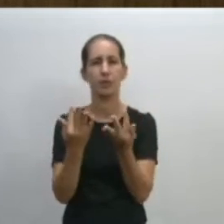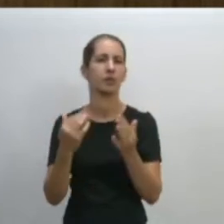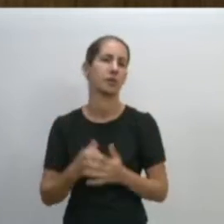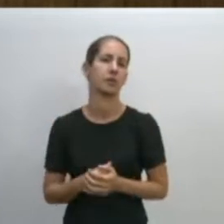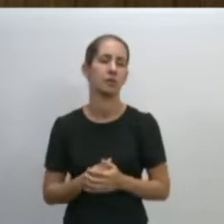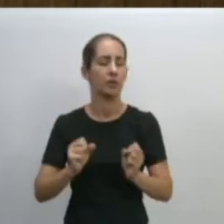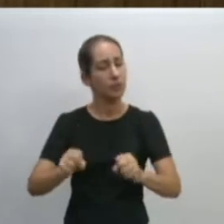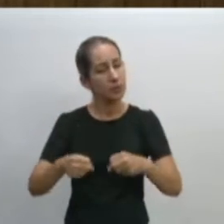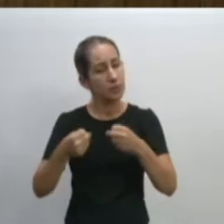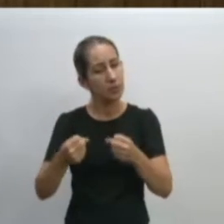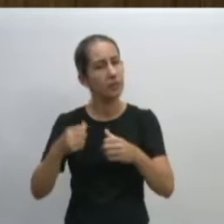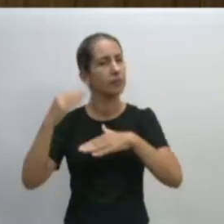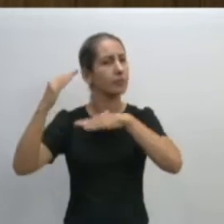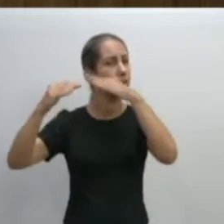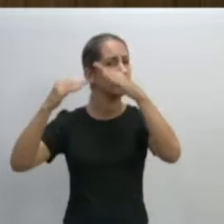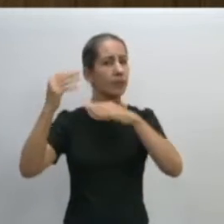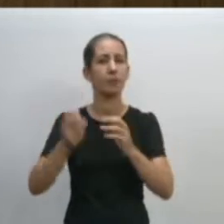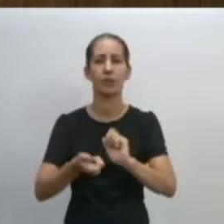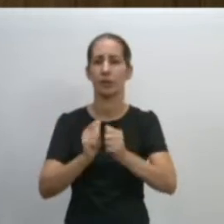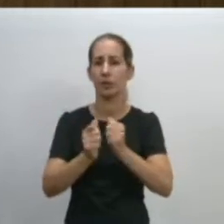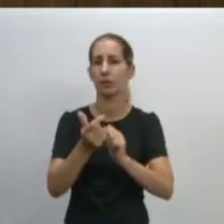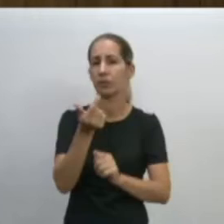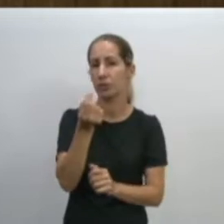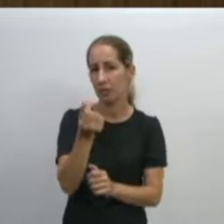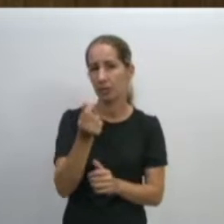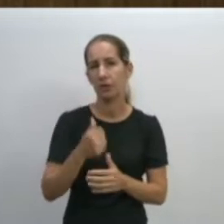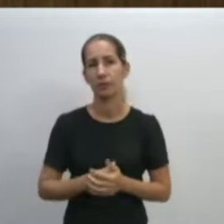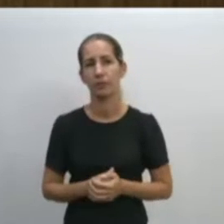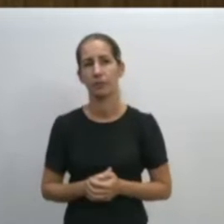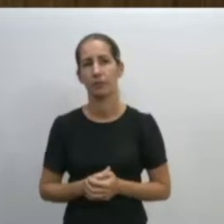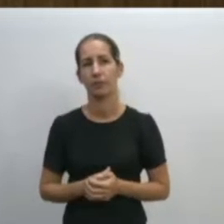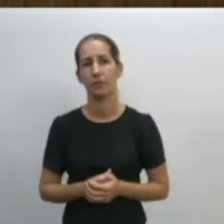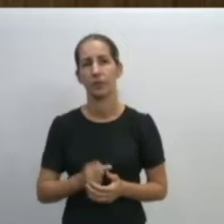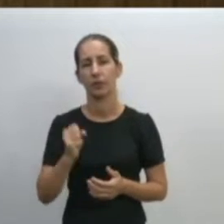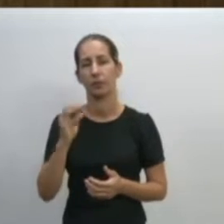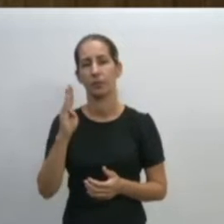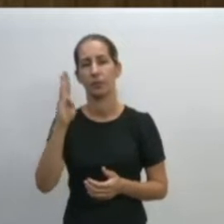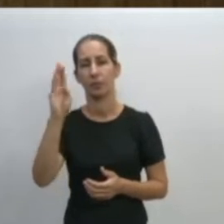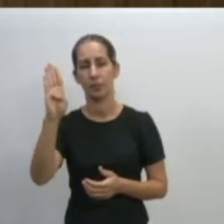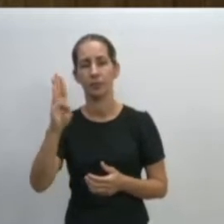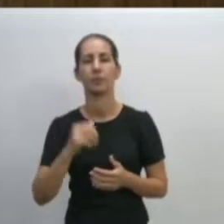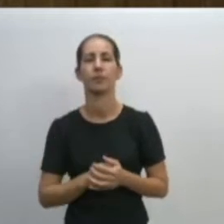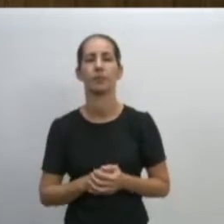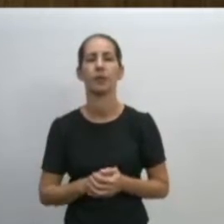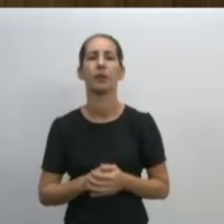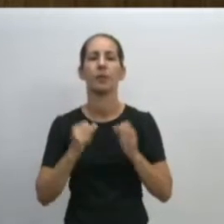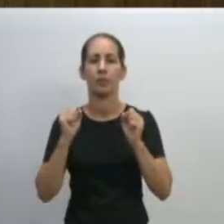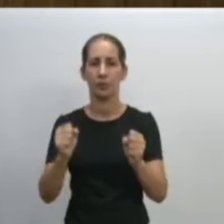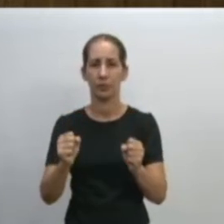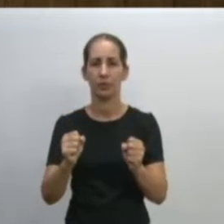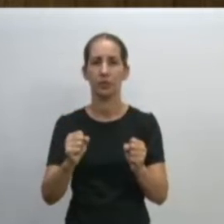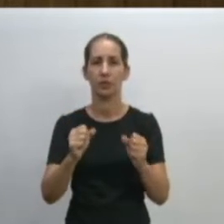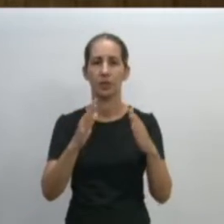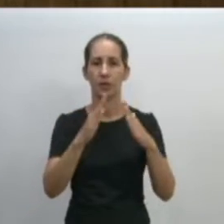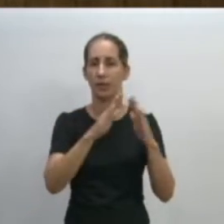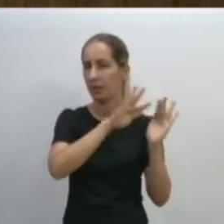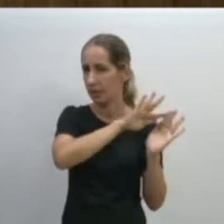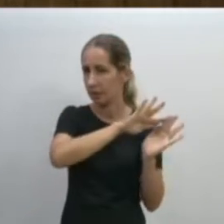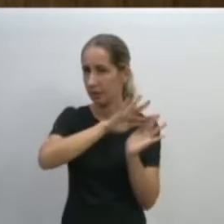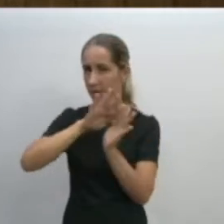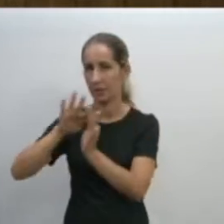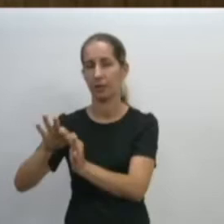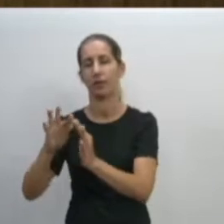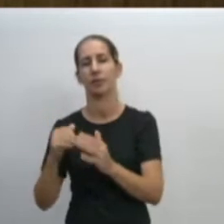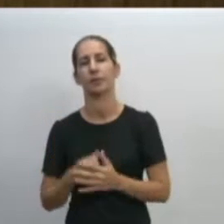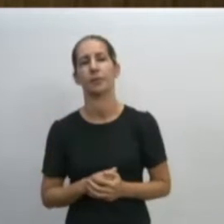eles enfrentavam processos administrativos através da CEMURB para que eles pudessem ser retirados